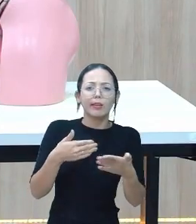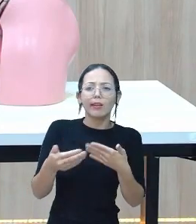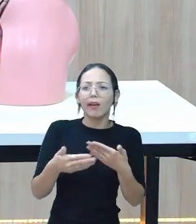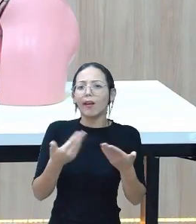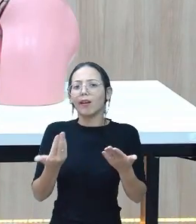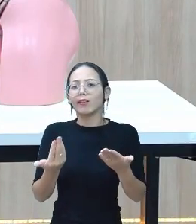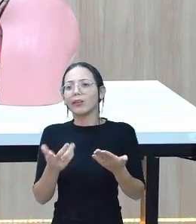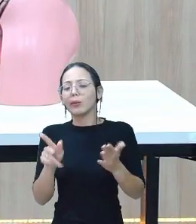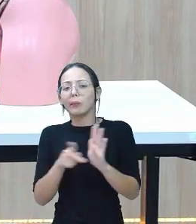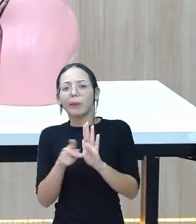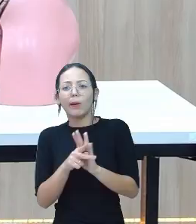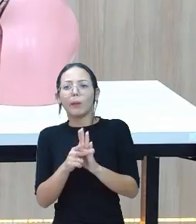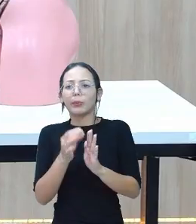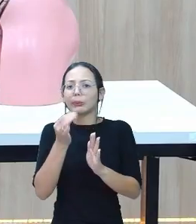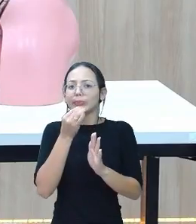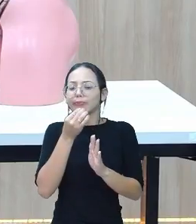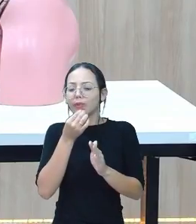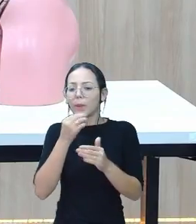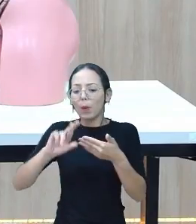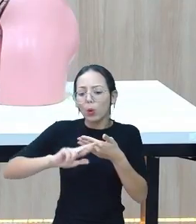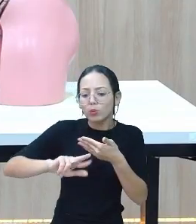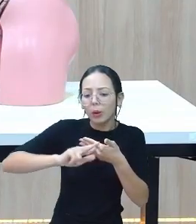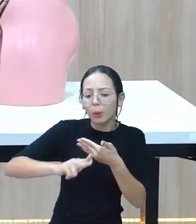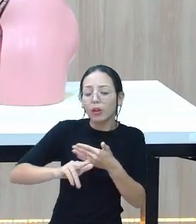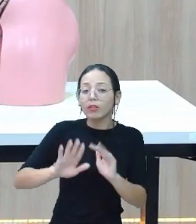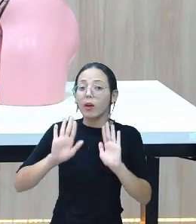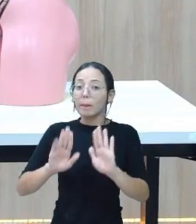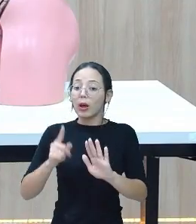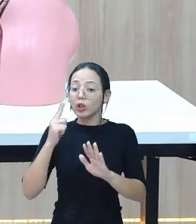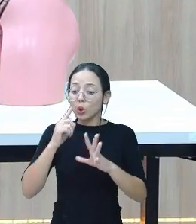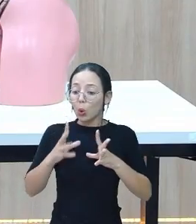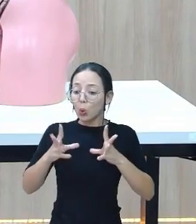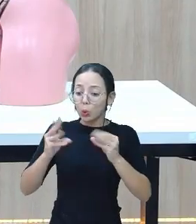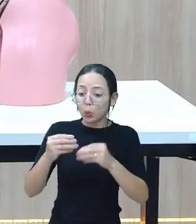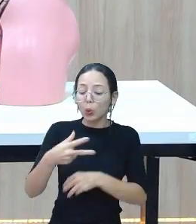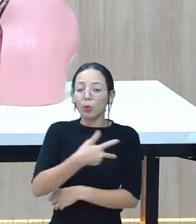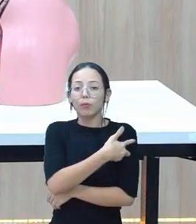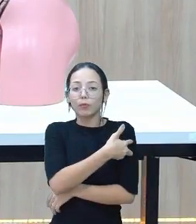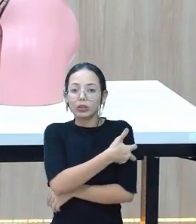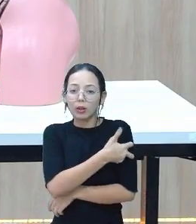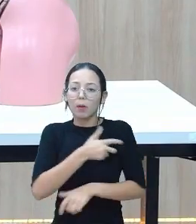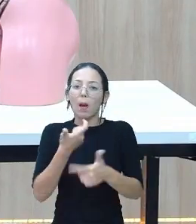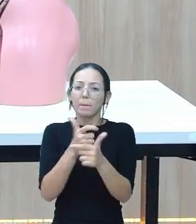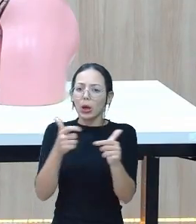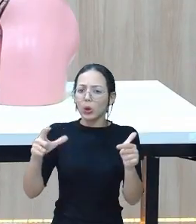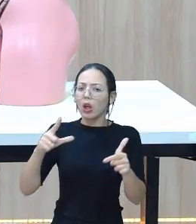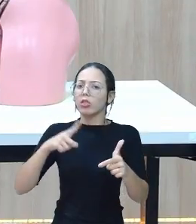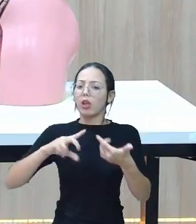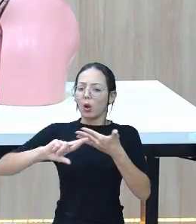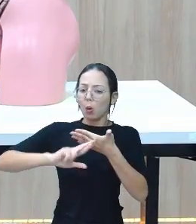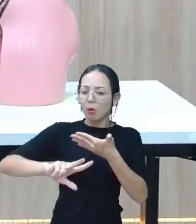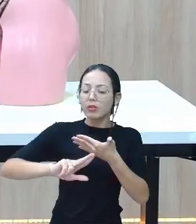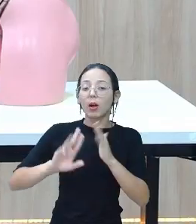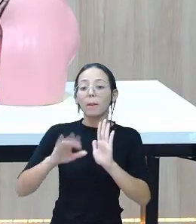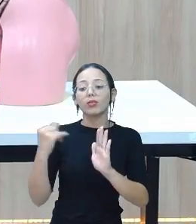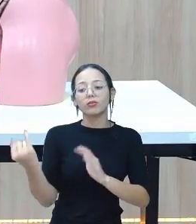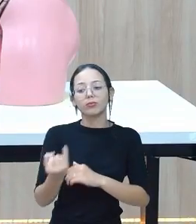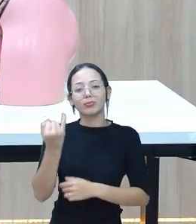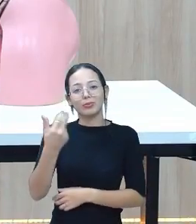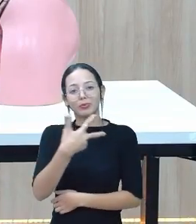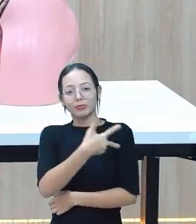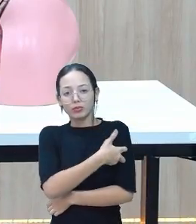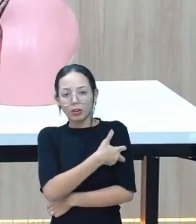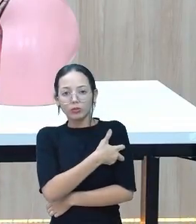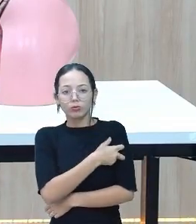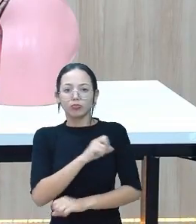efeitos colaterais que você possa ter, mas toda vacina, uma grande maioria, dá um efeito colateral. Então, tome a vacina